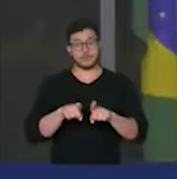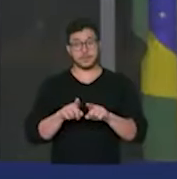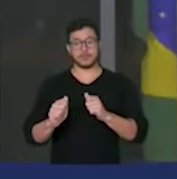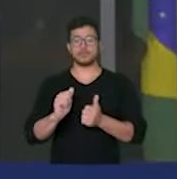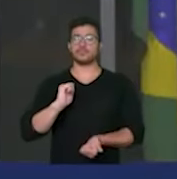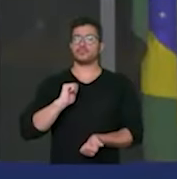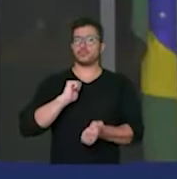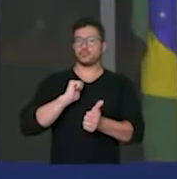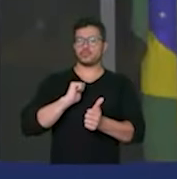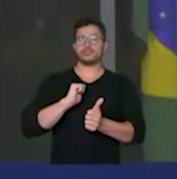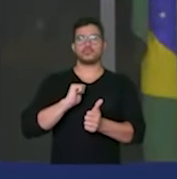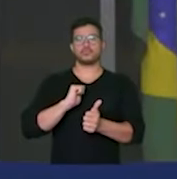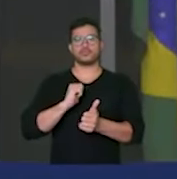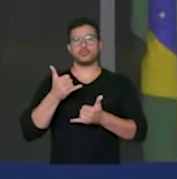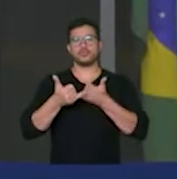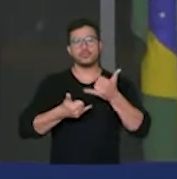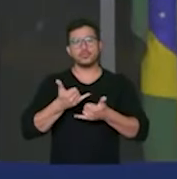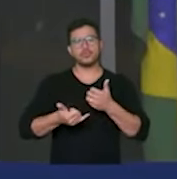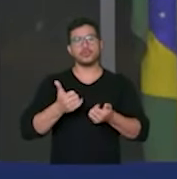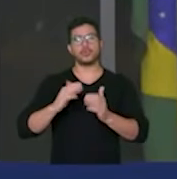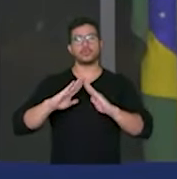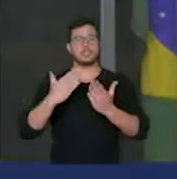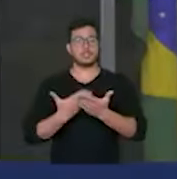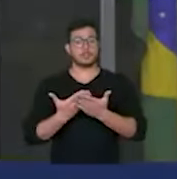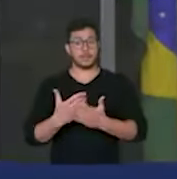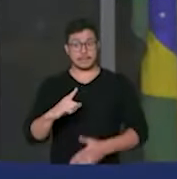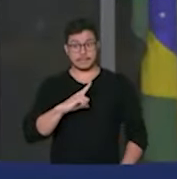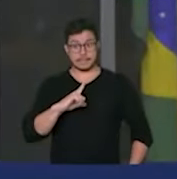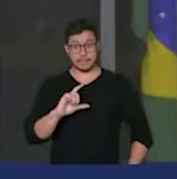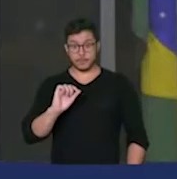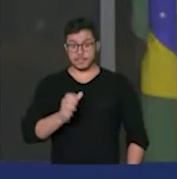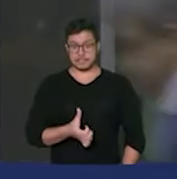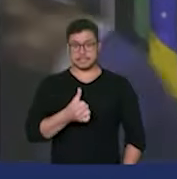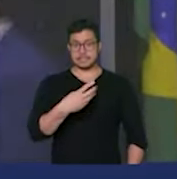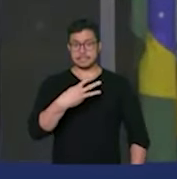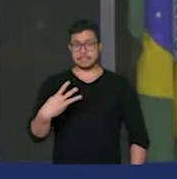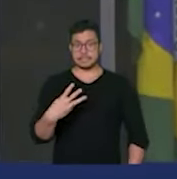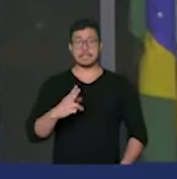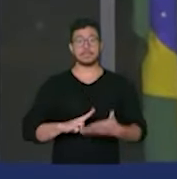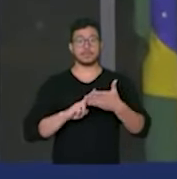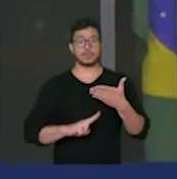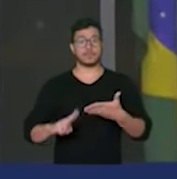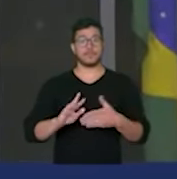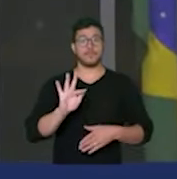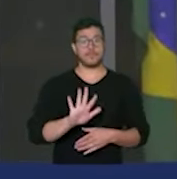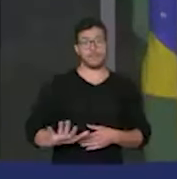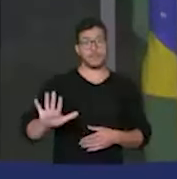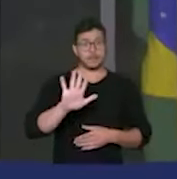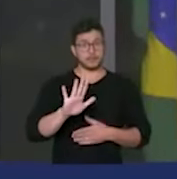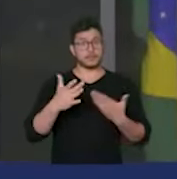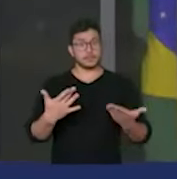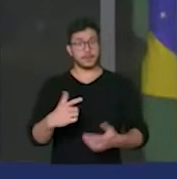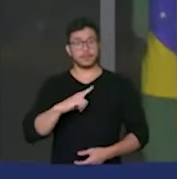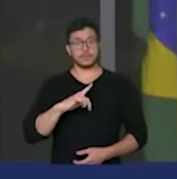Brasileiros Escolares. Nós temos 63 universidades federais no nosso país. São 63